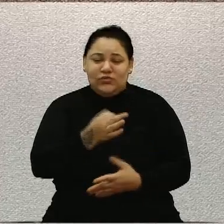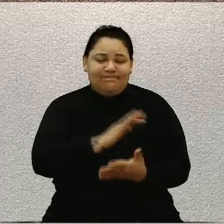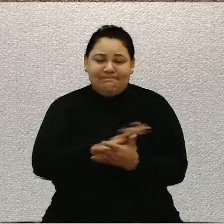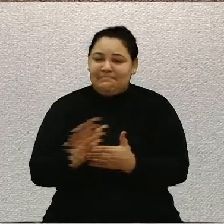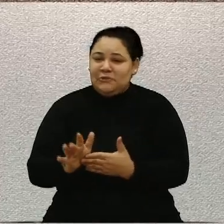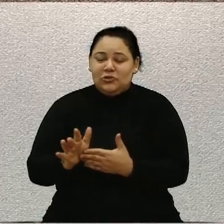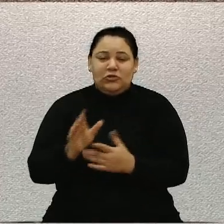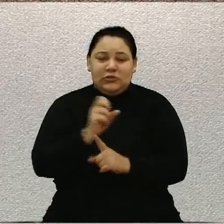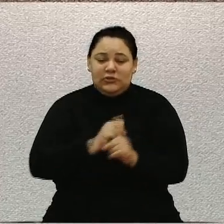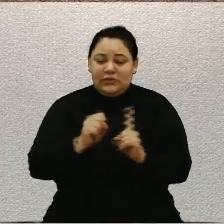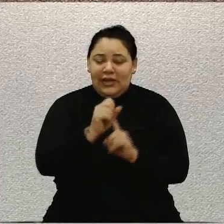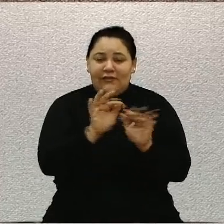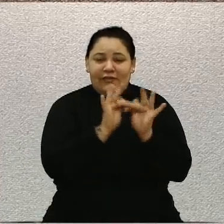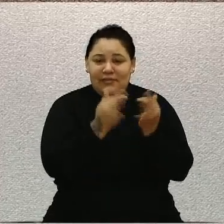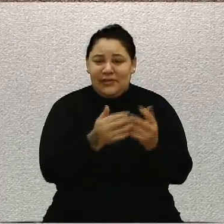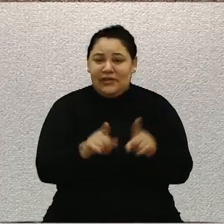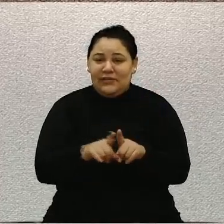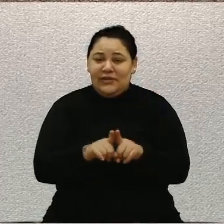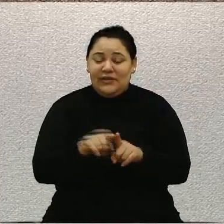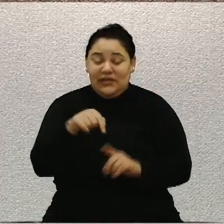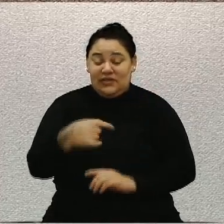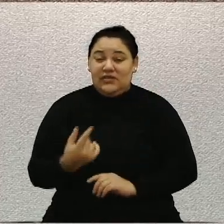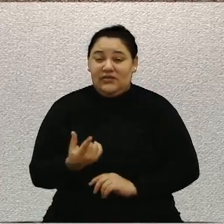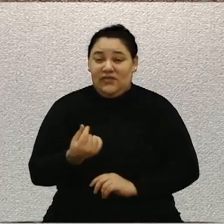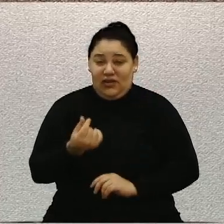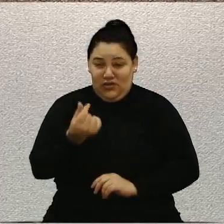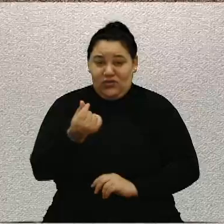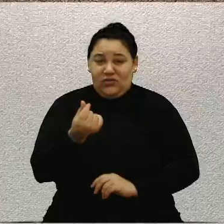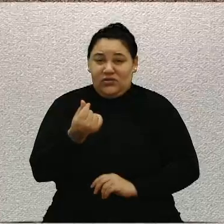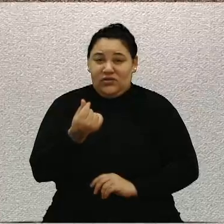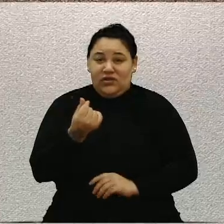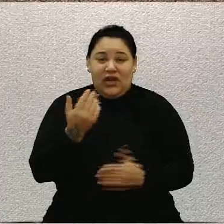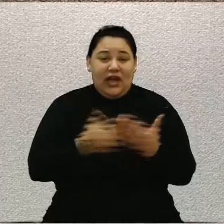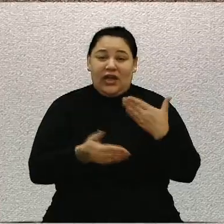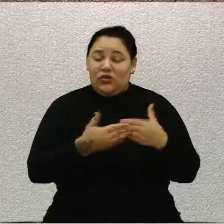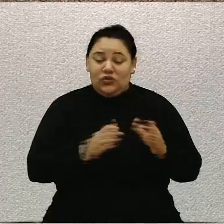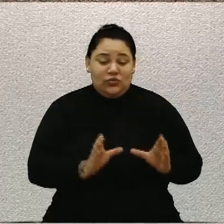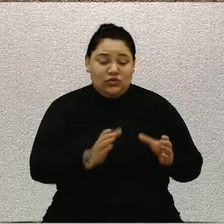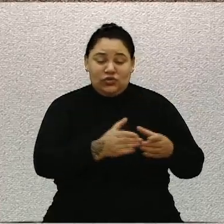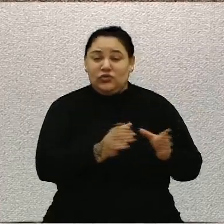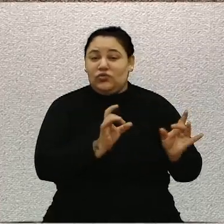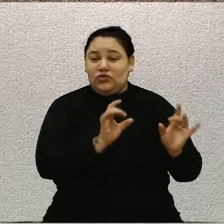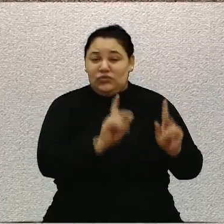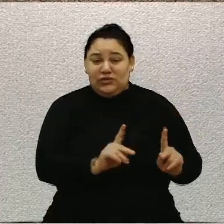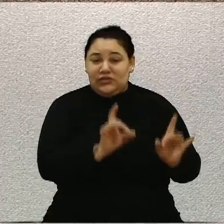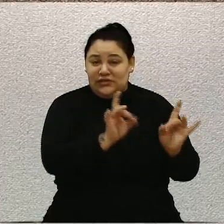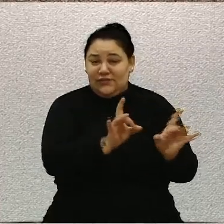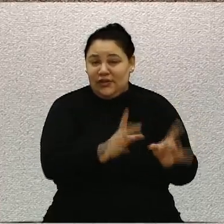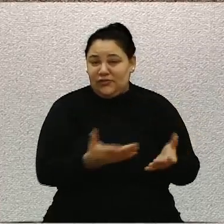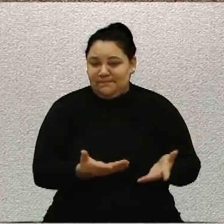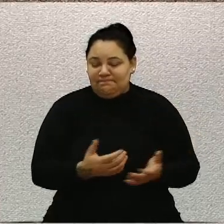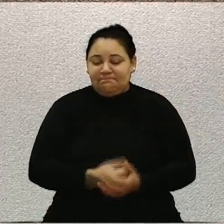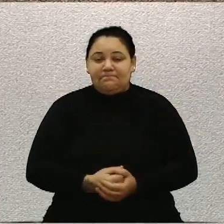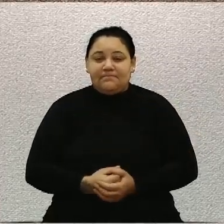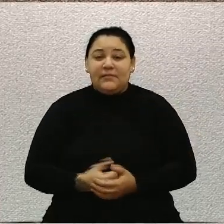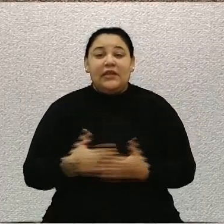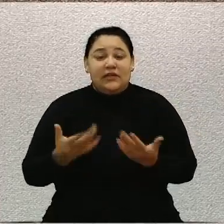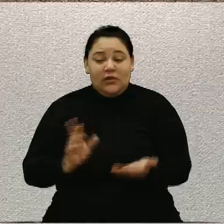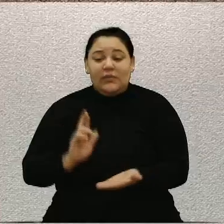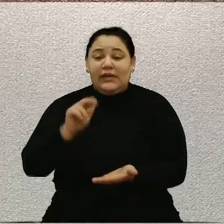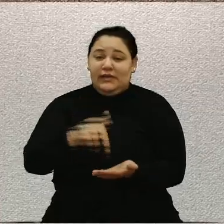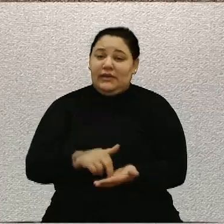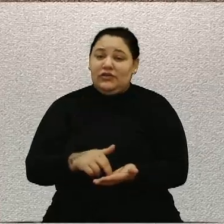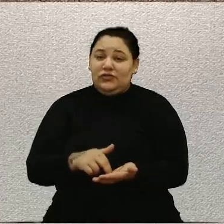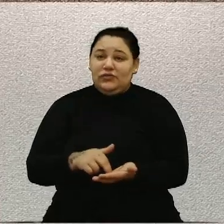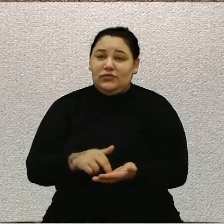as famílias, e esse valor vai inteiramente ao tráfico de drogas. Então, nós estamos, na realidade,